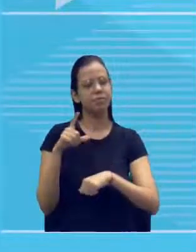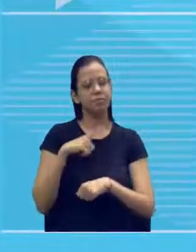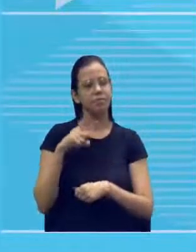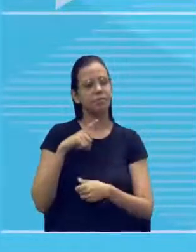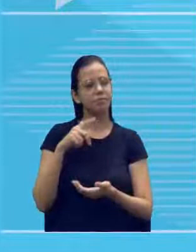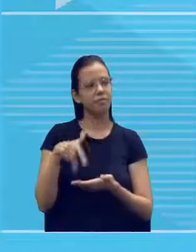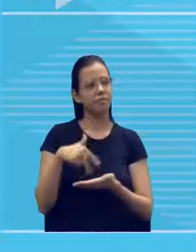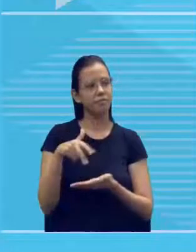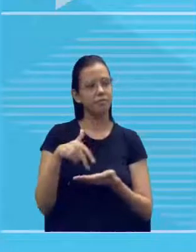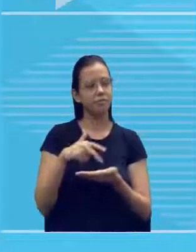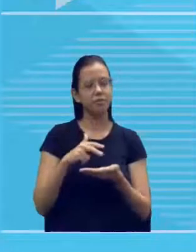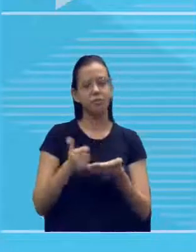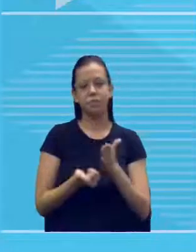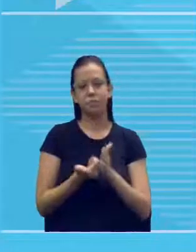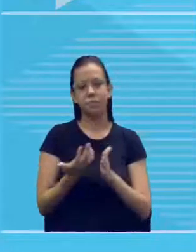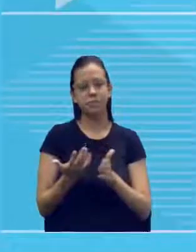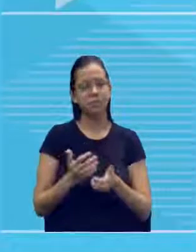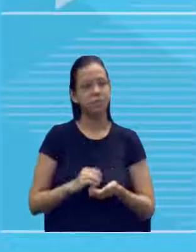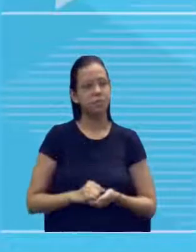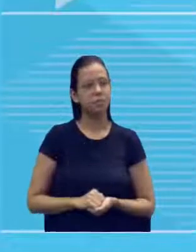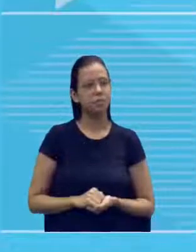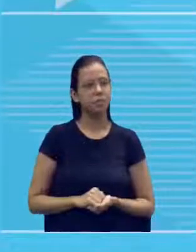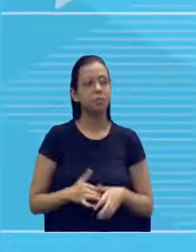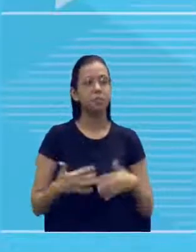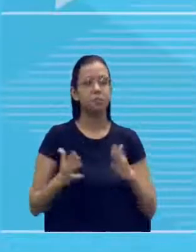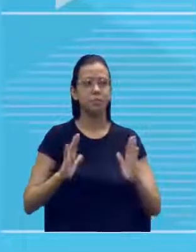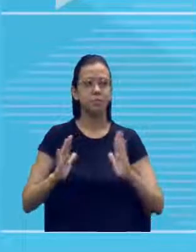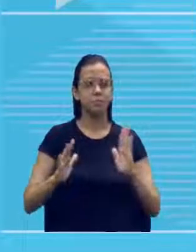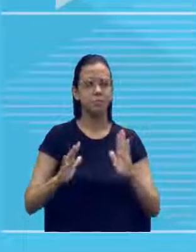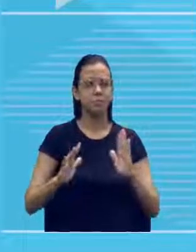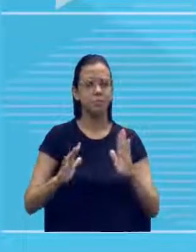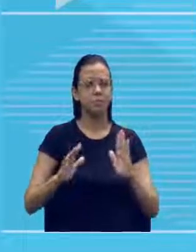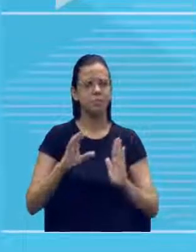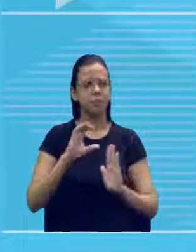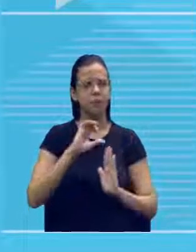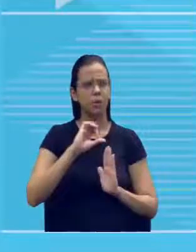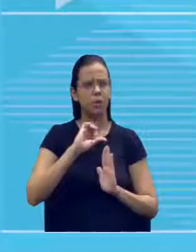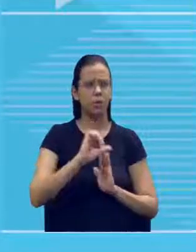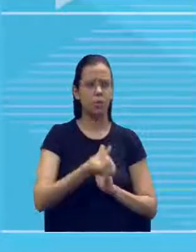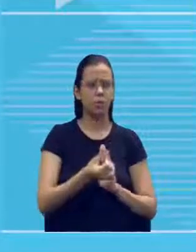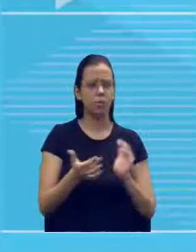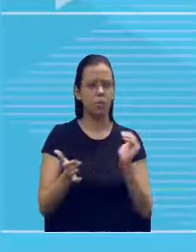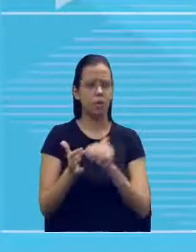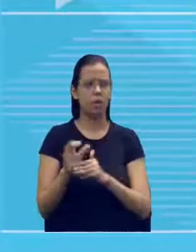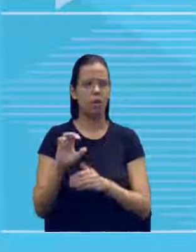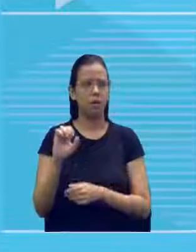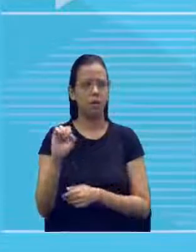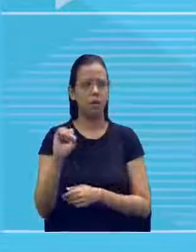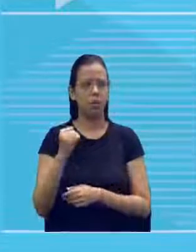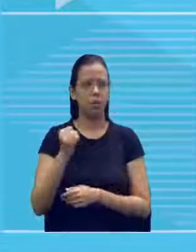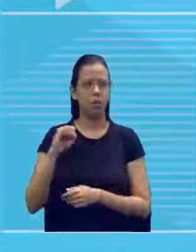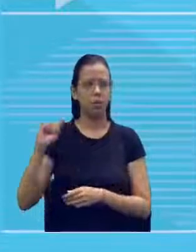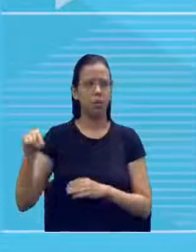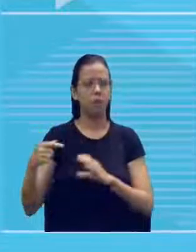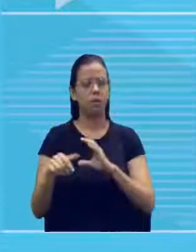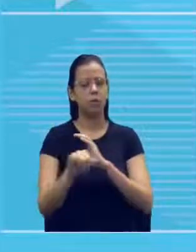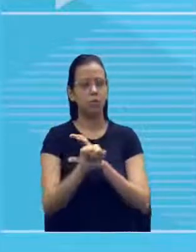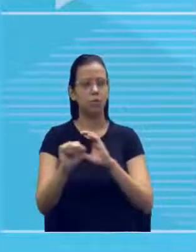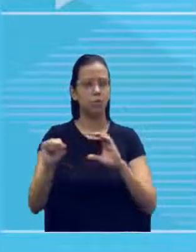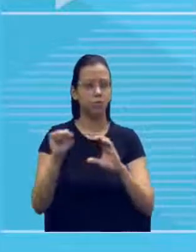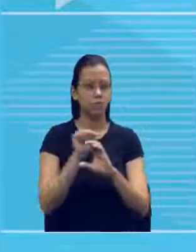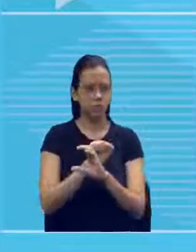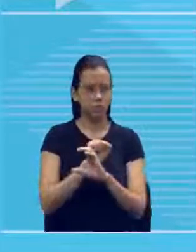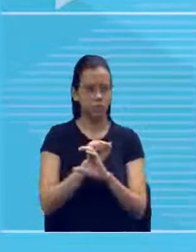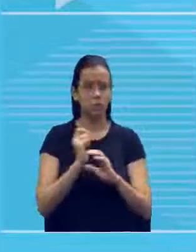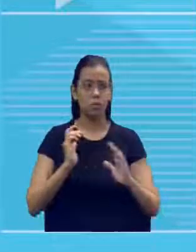danças. E aí, gente, há 9 mil a 8 mil anos antes de Cristo, né? Nessas eras,